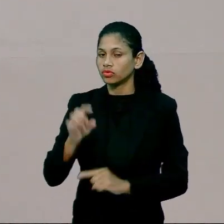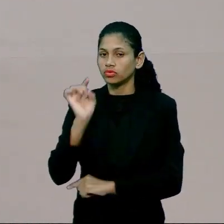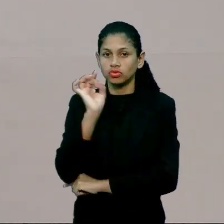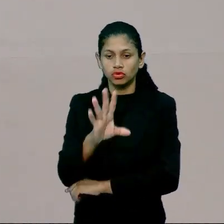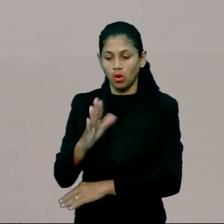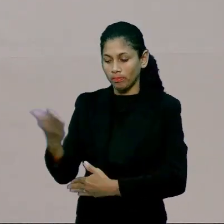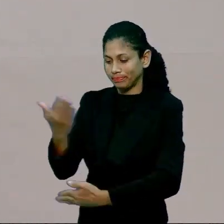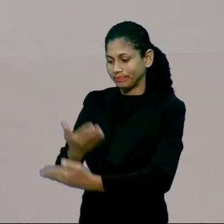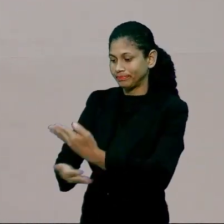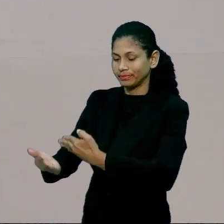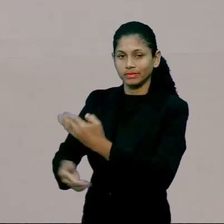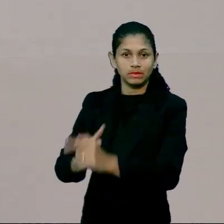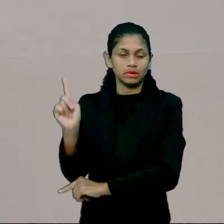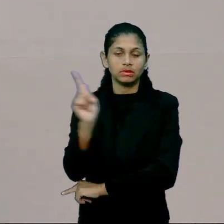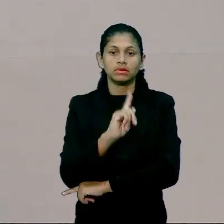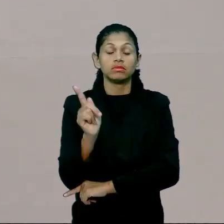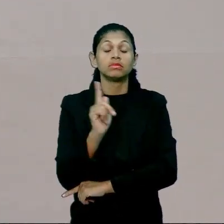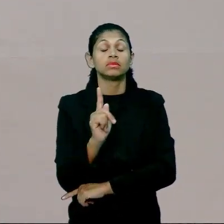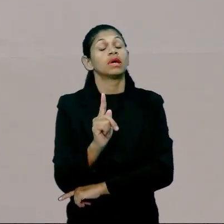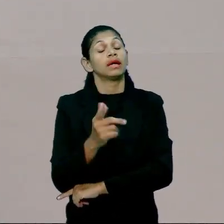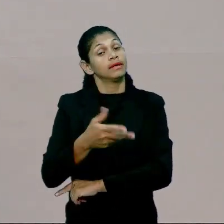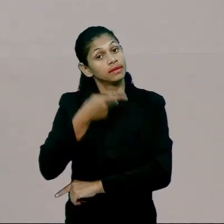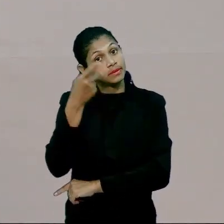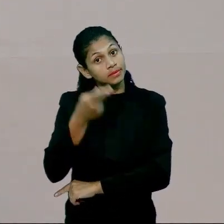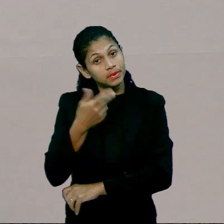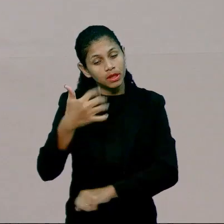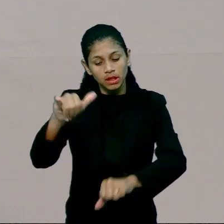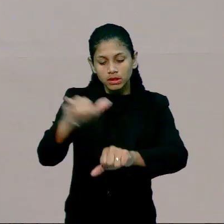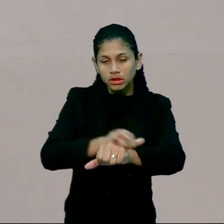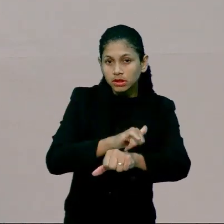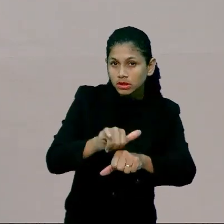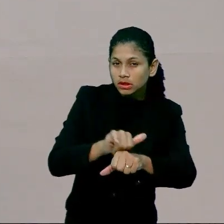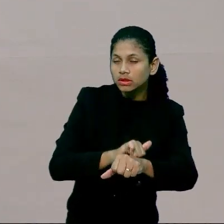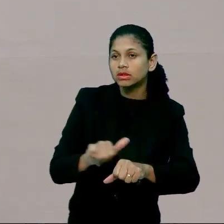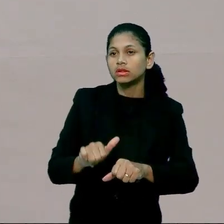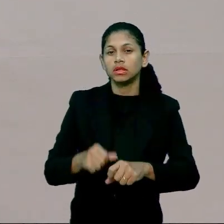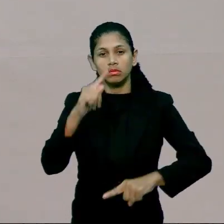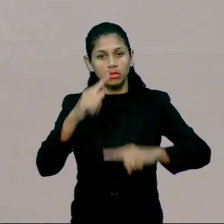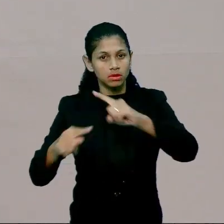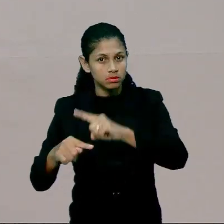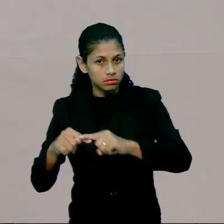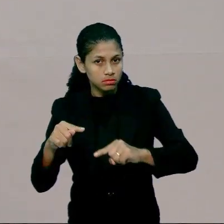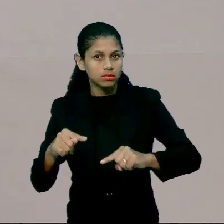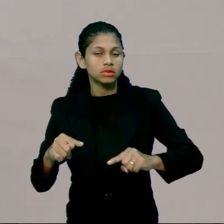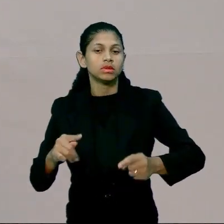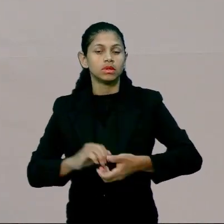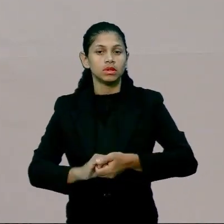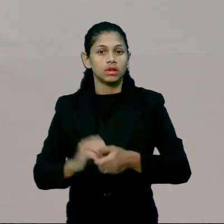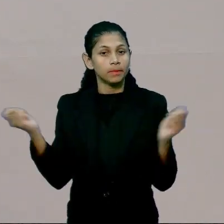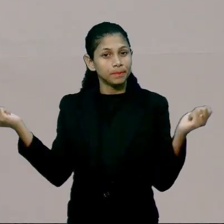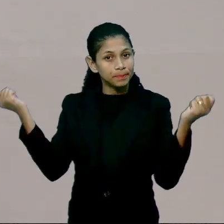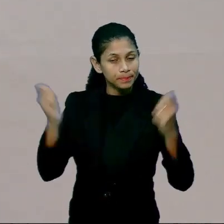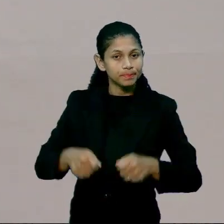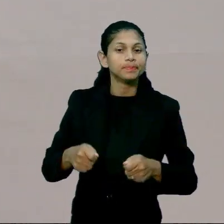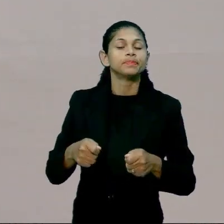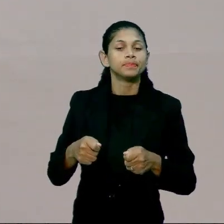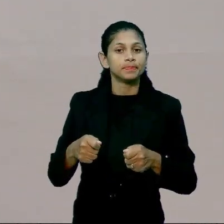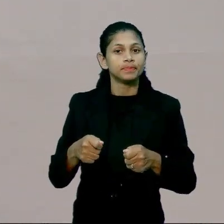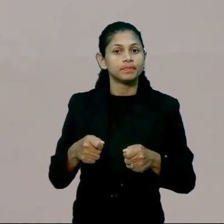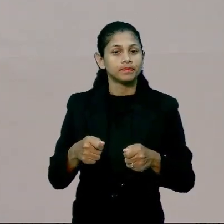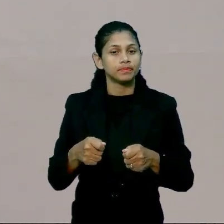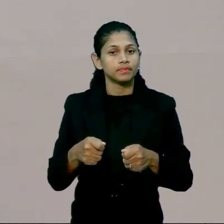ok? Era exatamente falar sobre, discutir sobre materiais e possibilidades